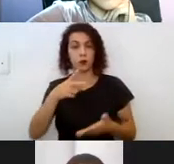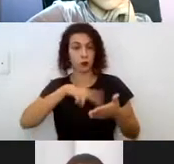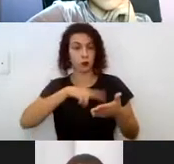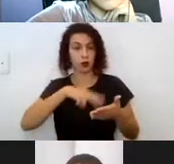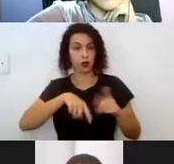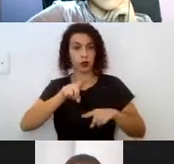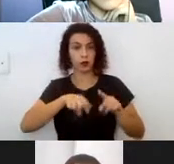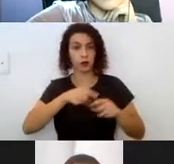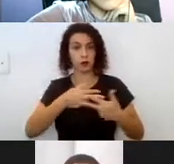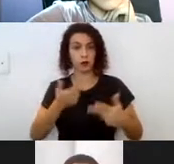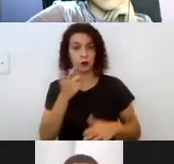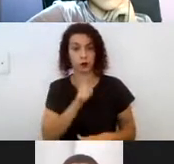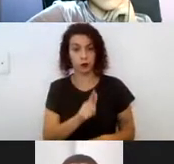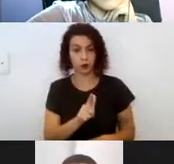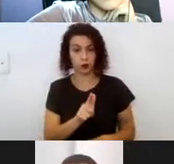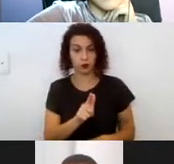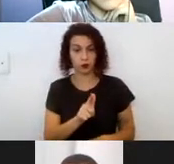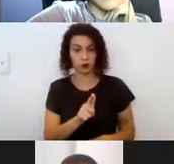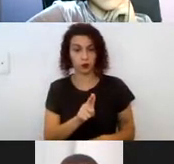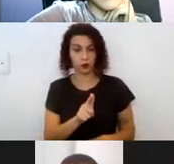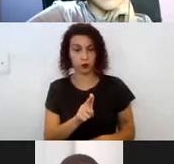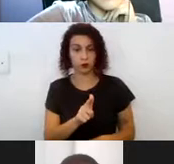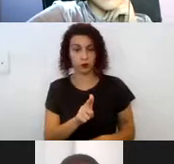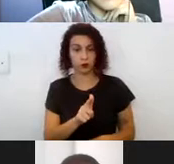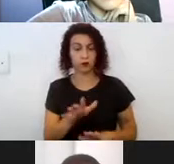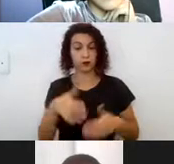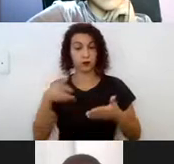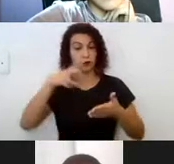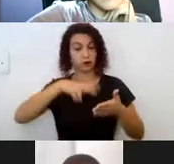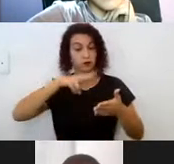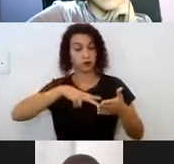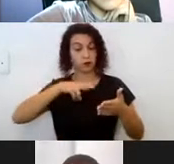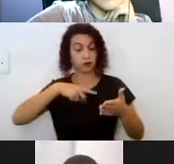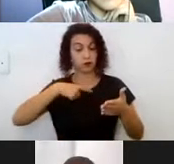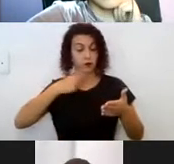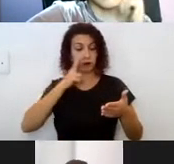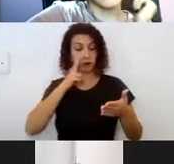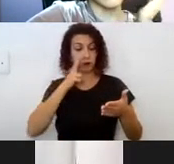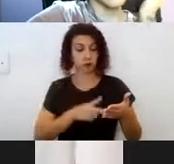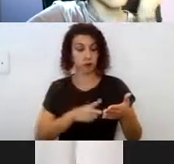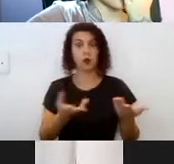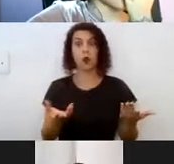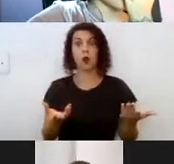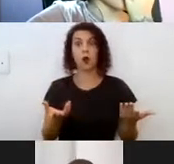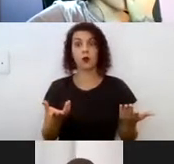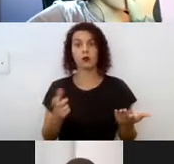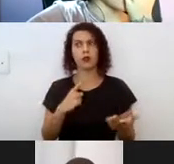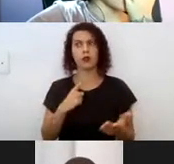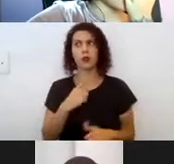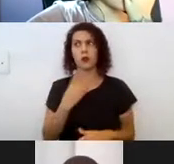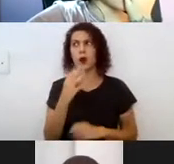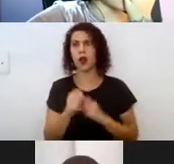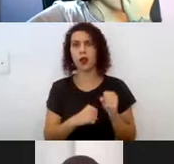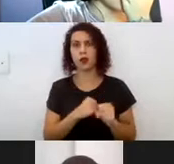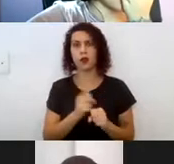aqui bela de uma aula que eu dei e ao revisitar isso eu enxerguei lá atrás eu falei caramba tem quatro